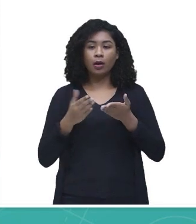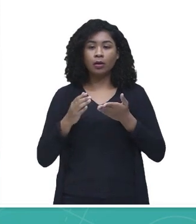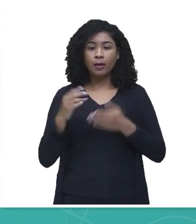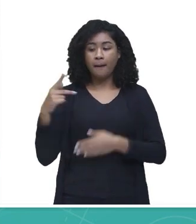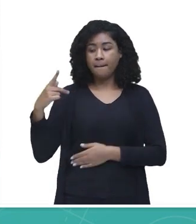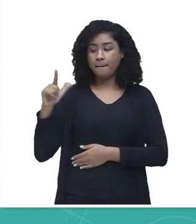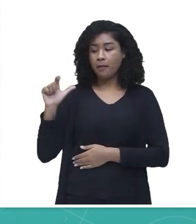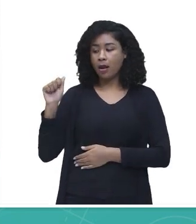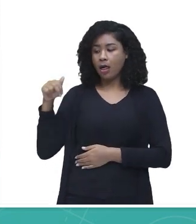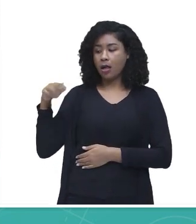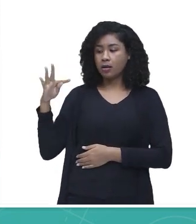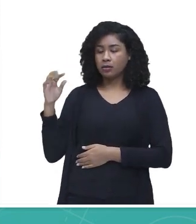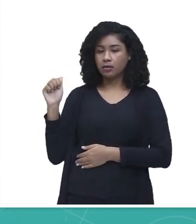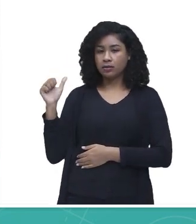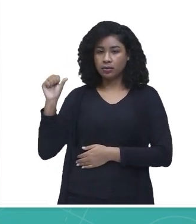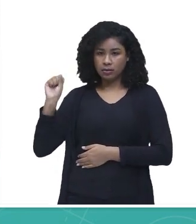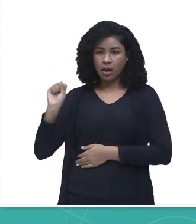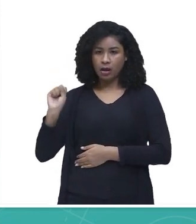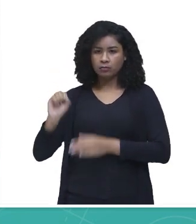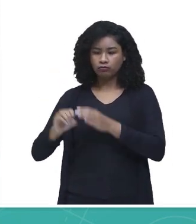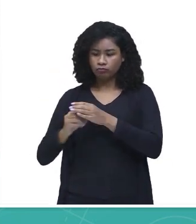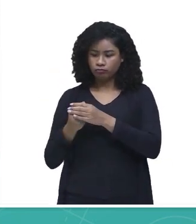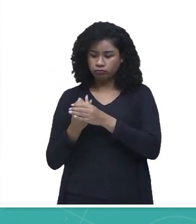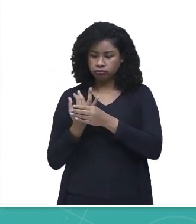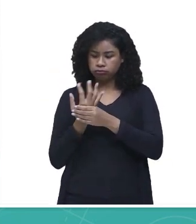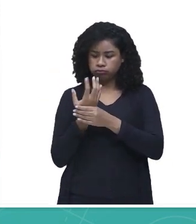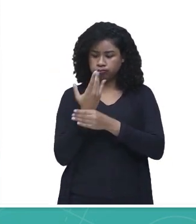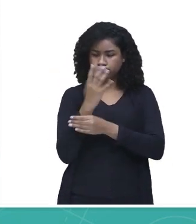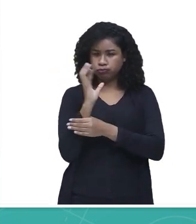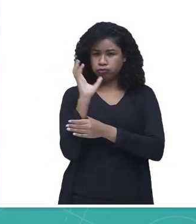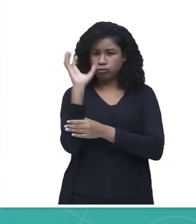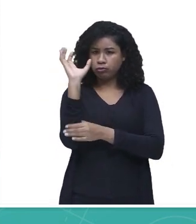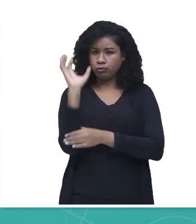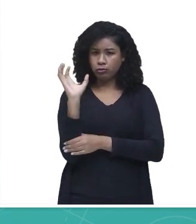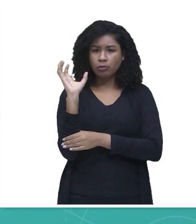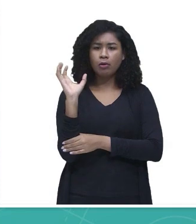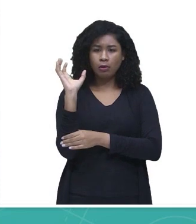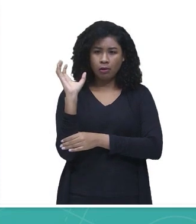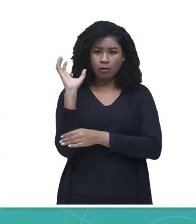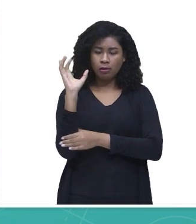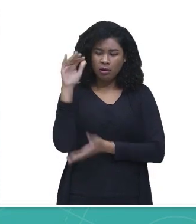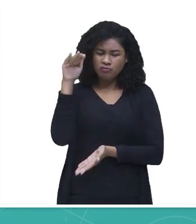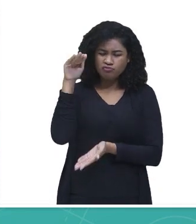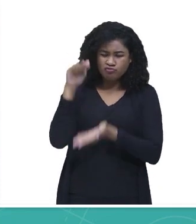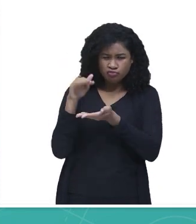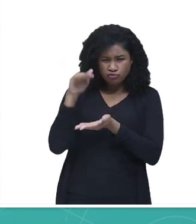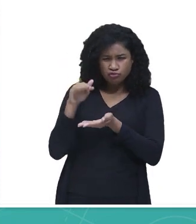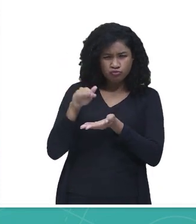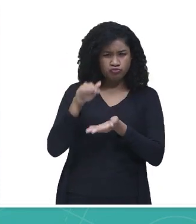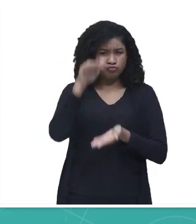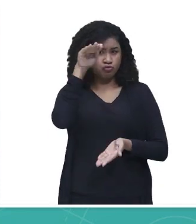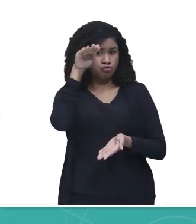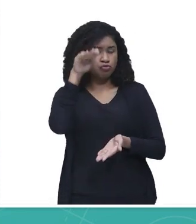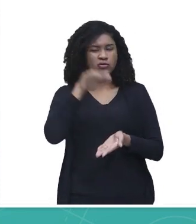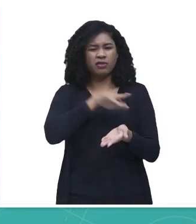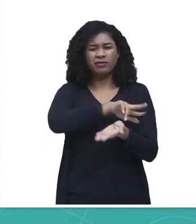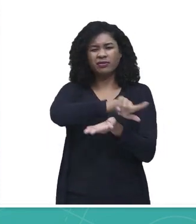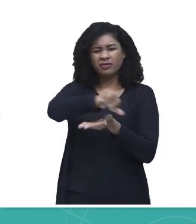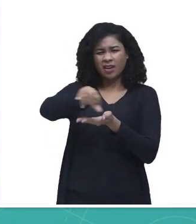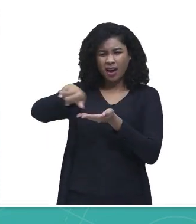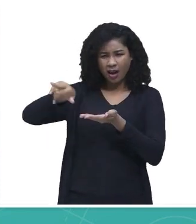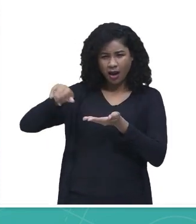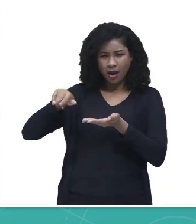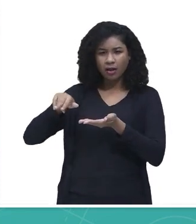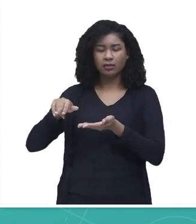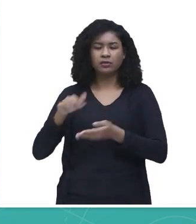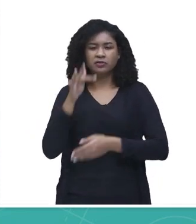que as plantas, elas também precisam realizar a respiração, tá? Então, As estruturas que realizam a respiração